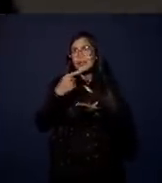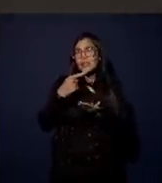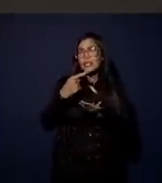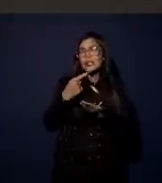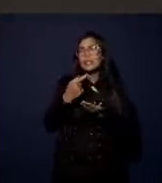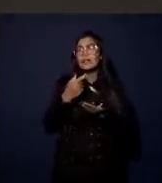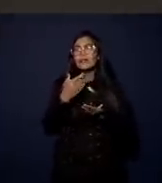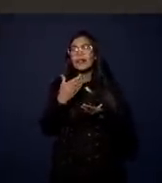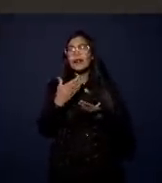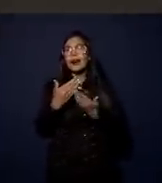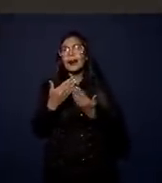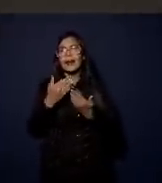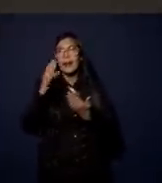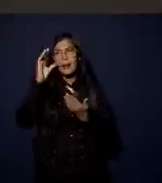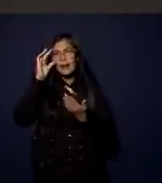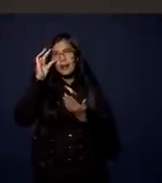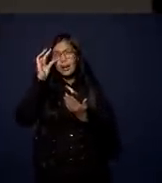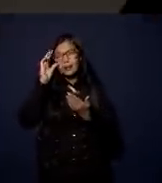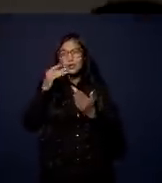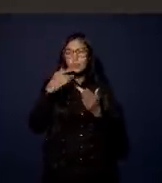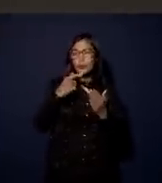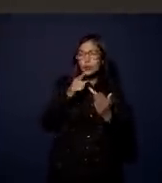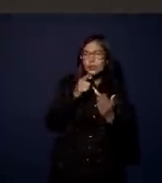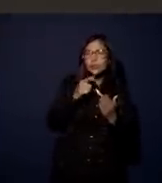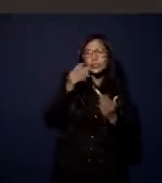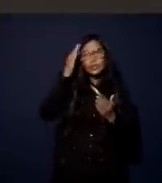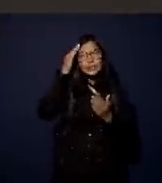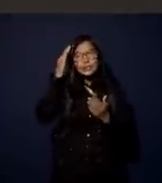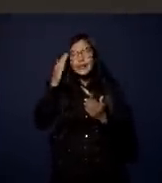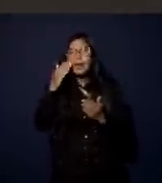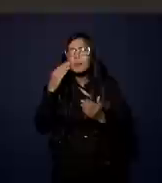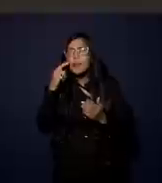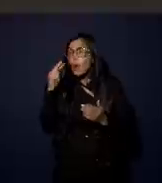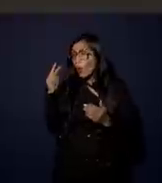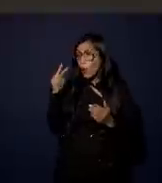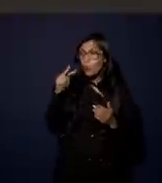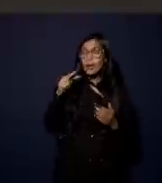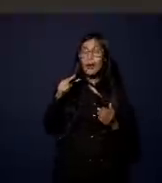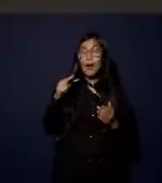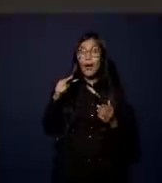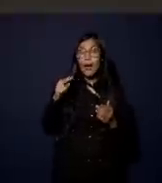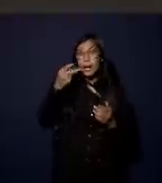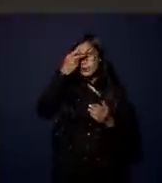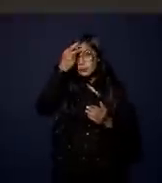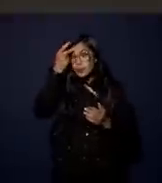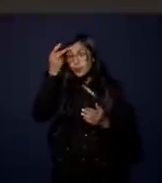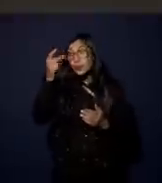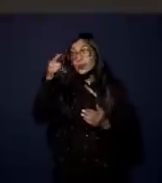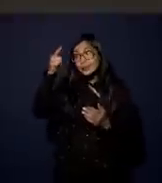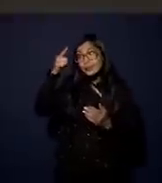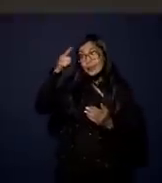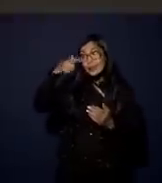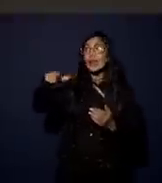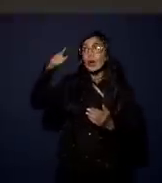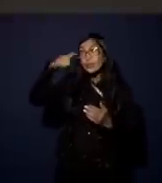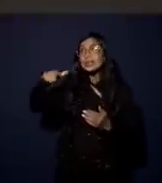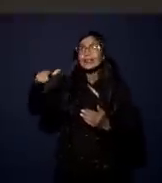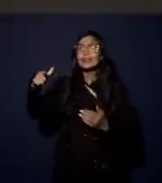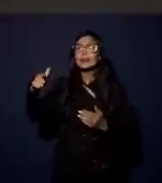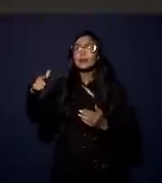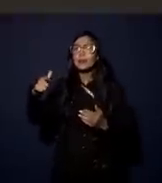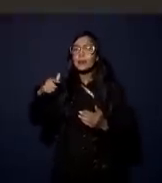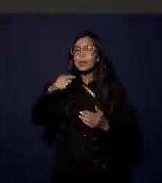Buffet é Maria baixou a gente sabe quem tá nadando pelado né então começa a aparecer gente